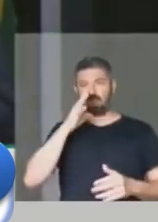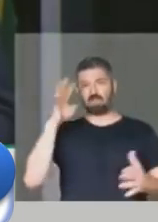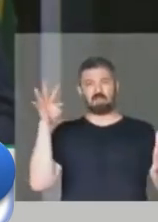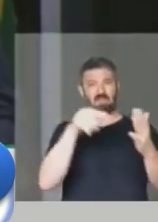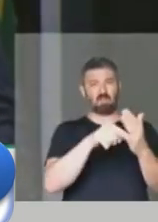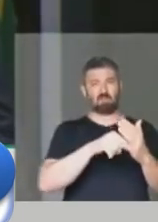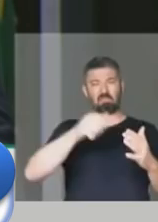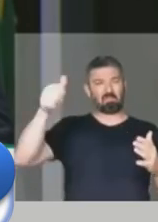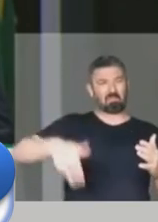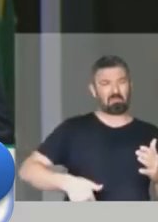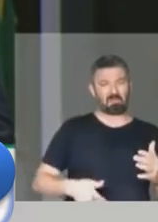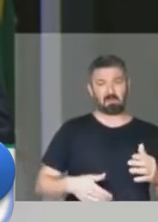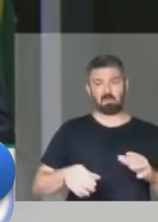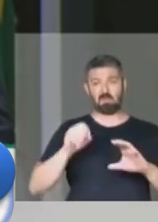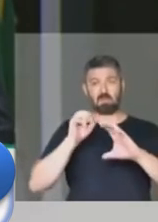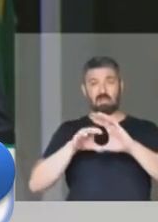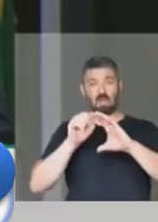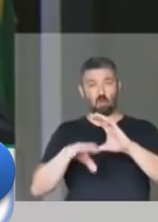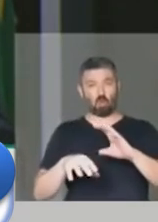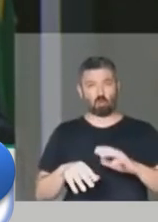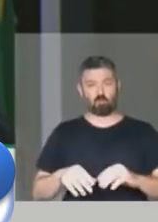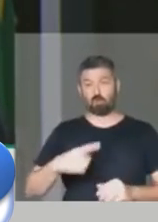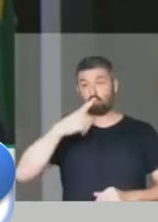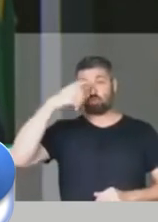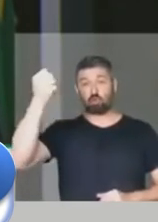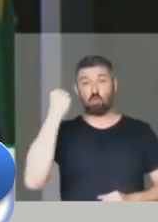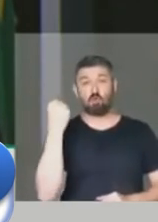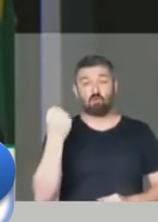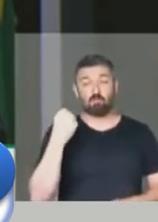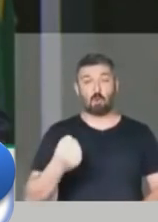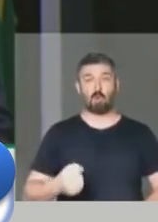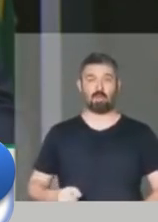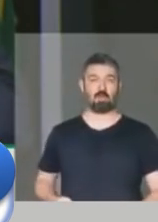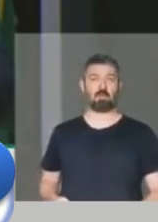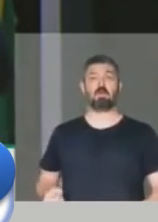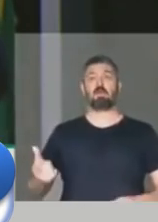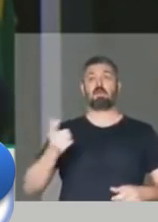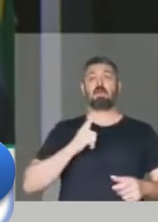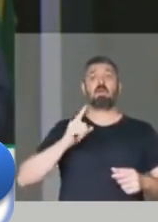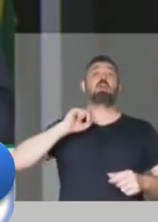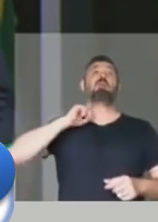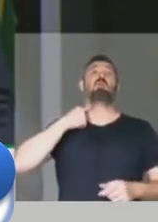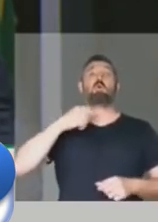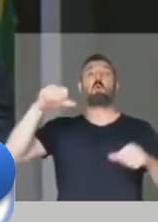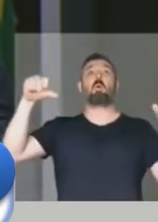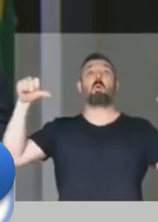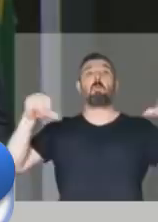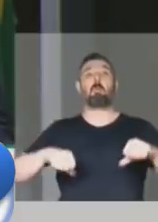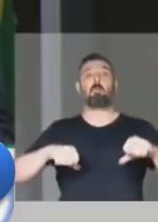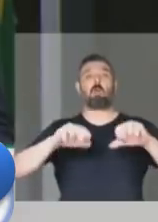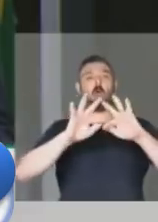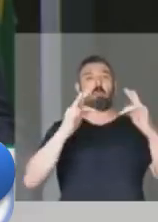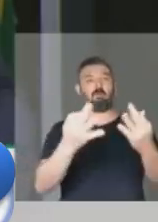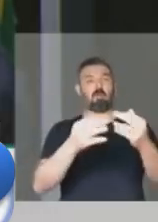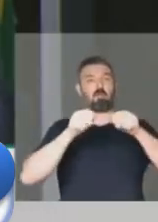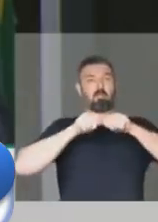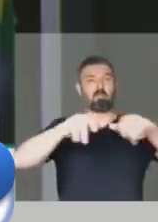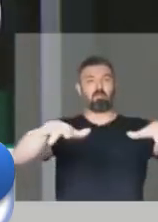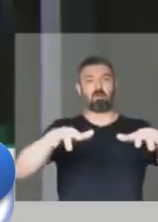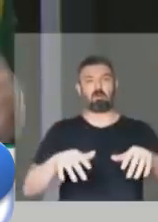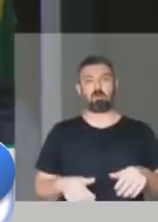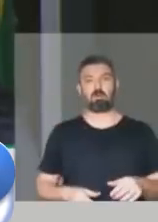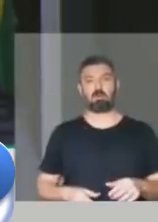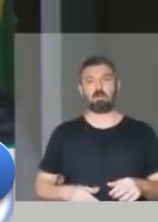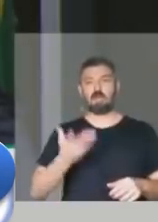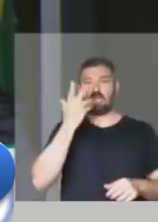da Rede Globo, a rede esgoto de televisão, que há anos vem trazendo tudo que é de pior para as nossas famílias, destruindo